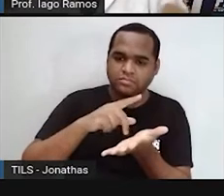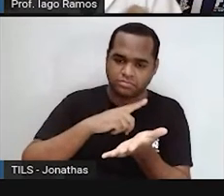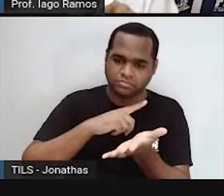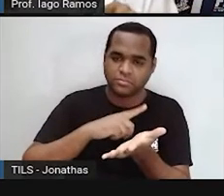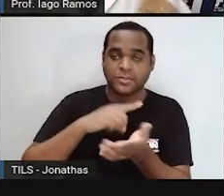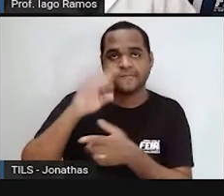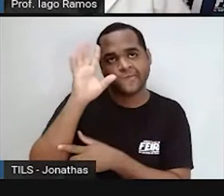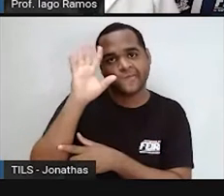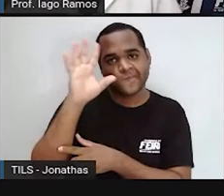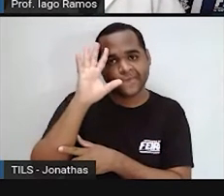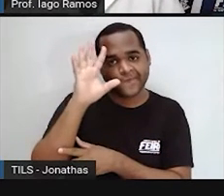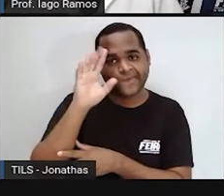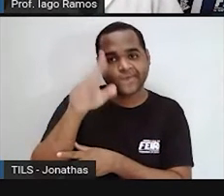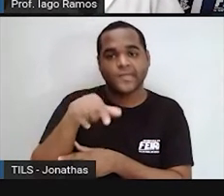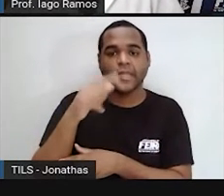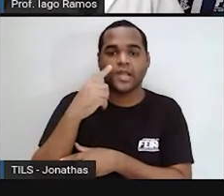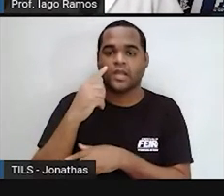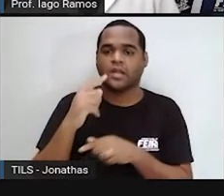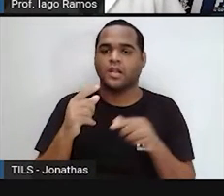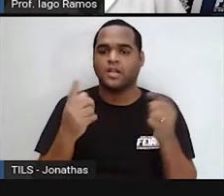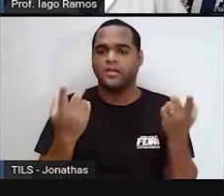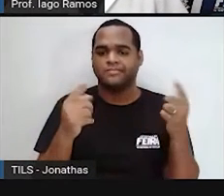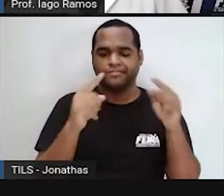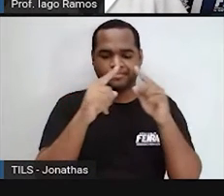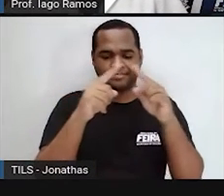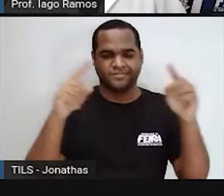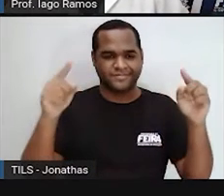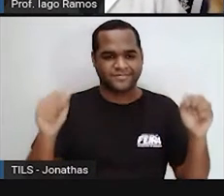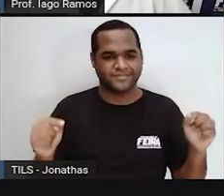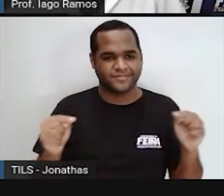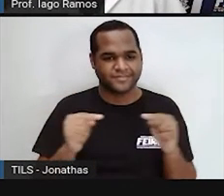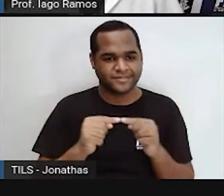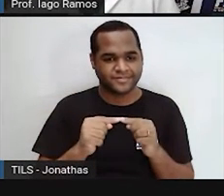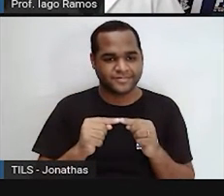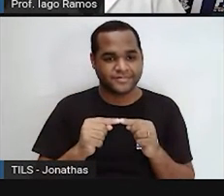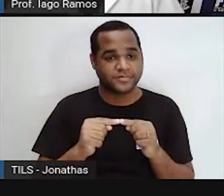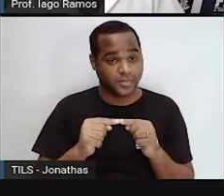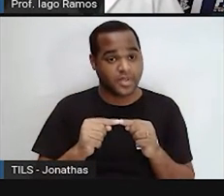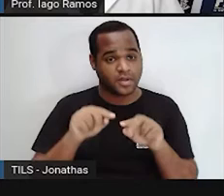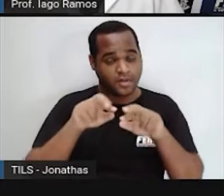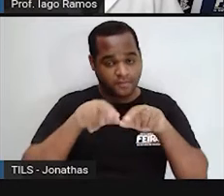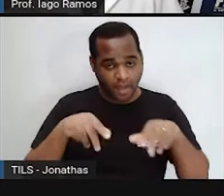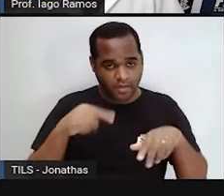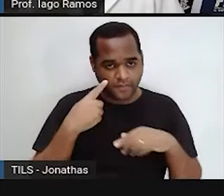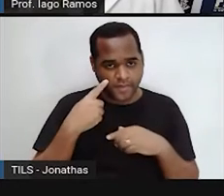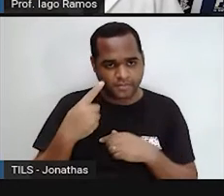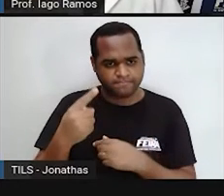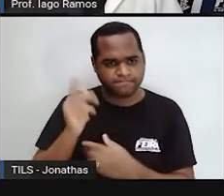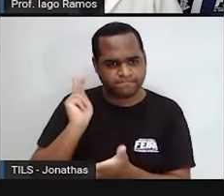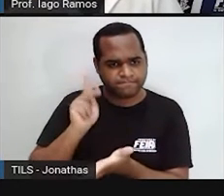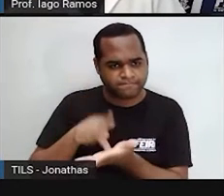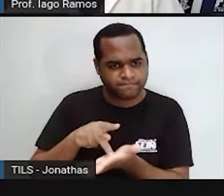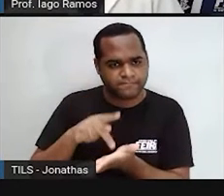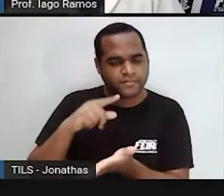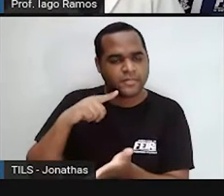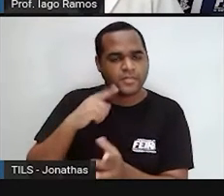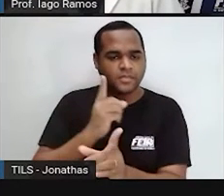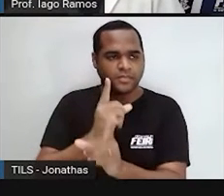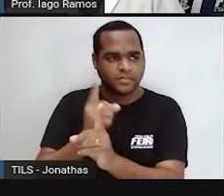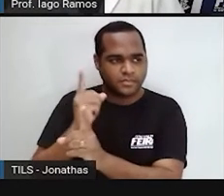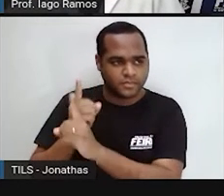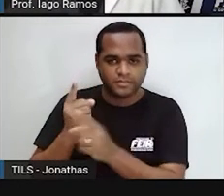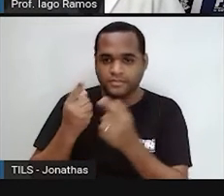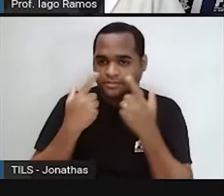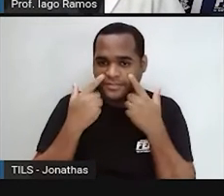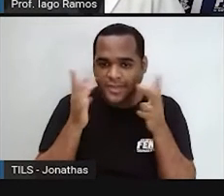né Vamos pensar assim retangular Olha só um objeto do mundo físico e que a gente consegue através da nossa